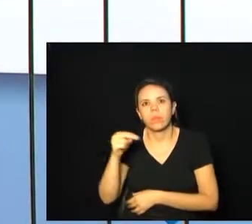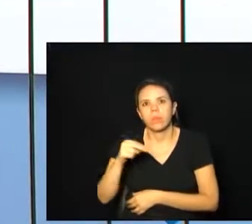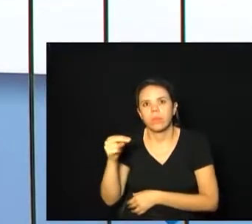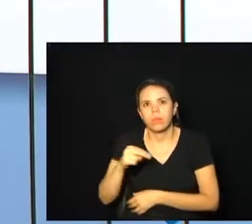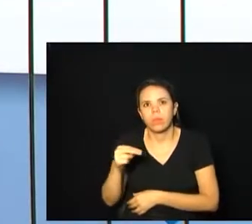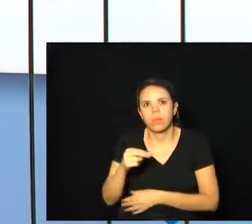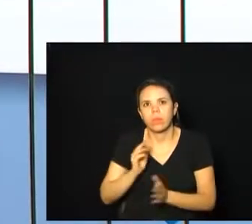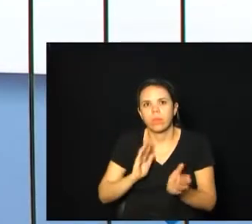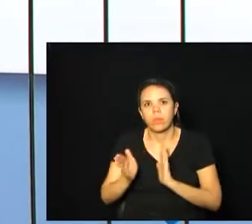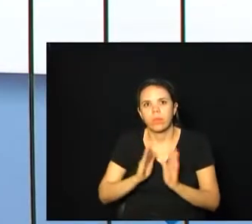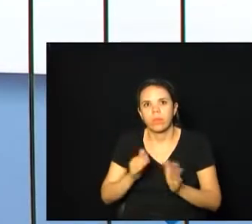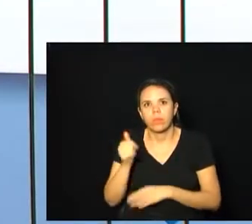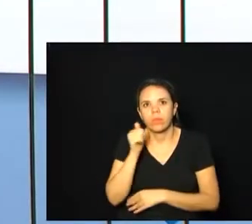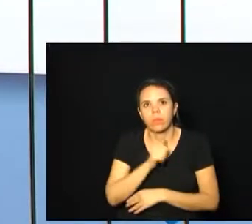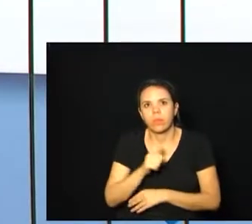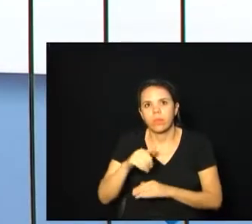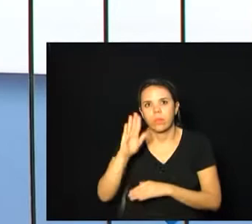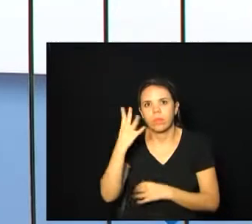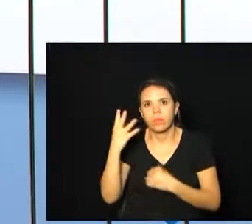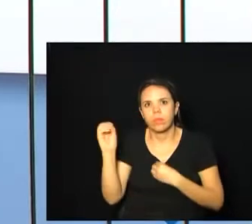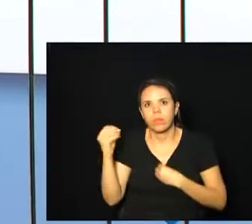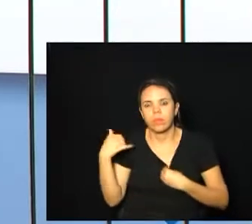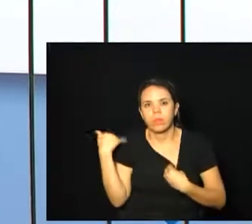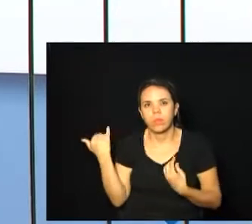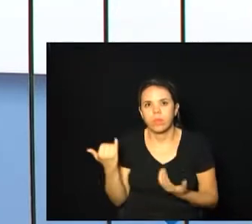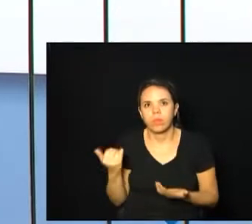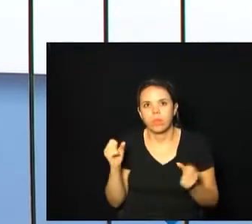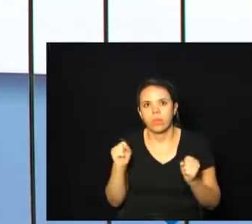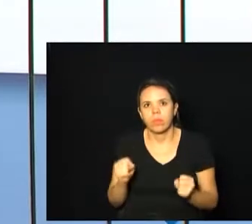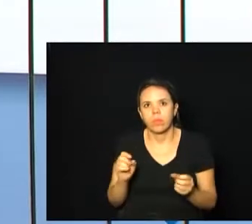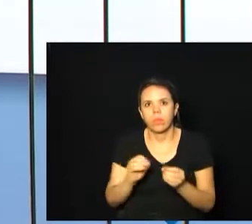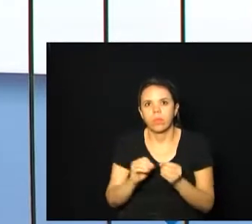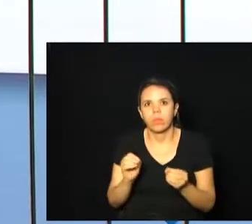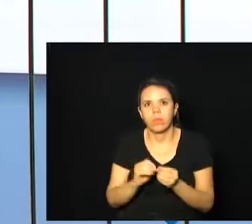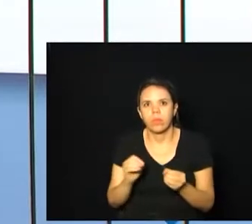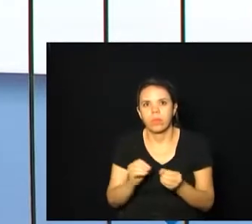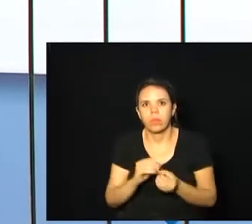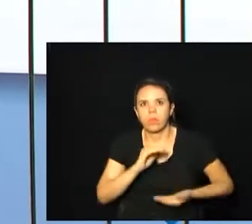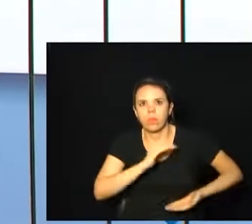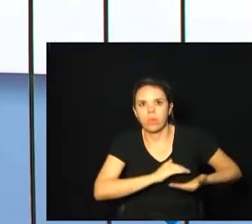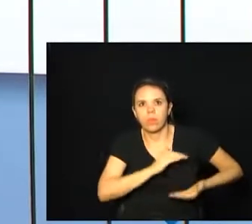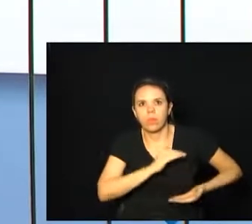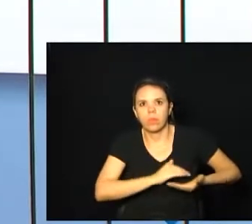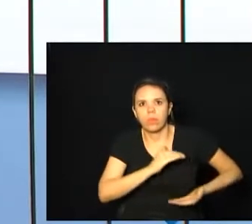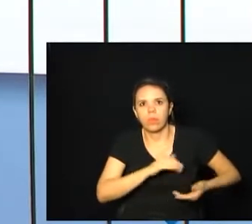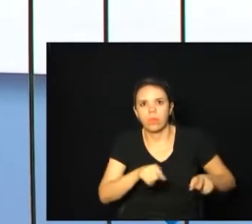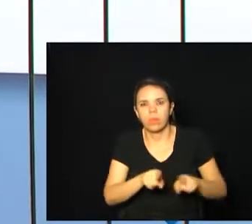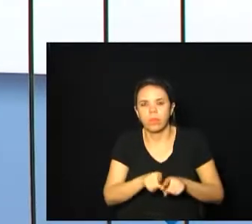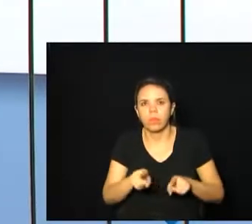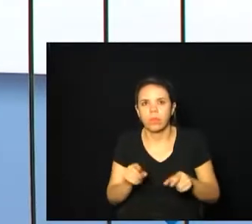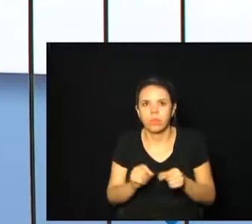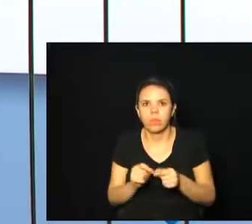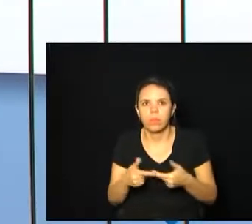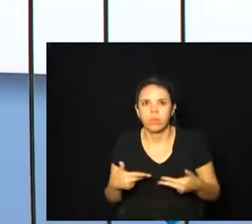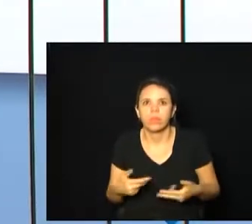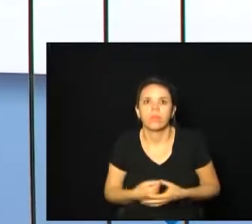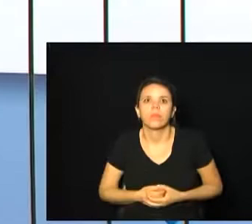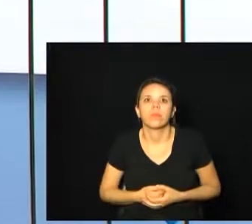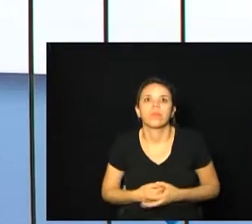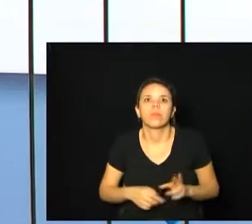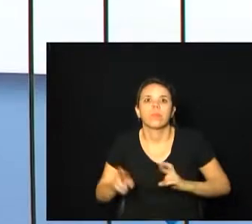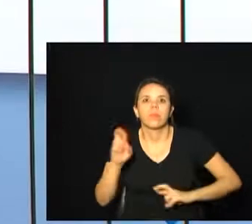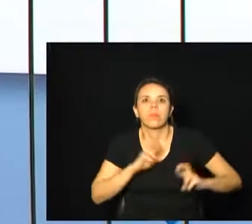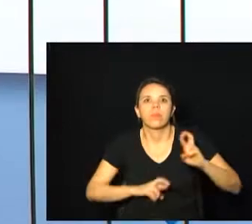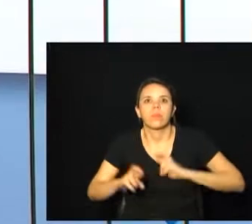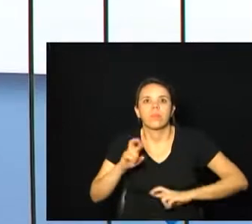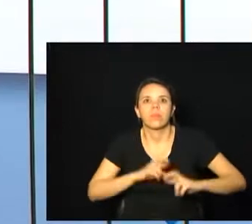a carreta em que a mulher maior de 40 anos pode fazer a mamografia e também realizar aí exames